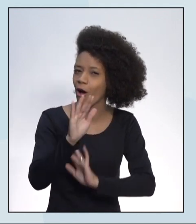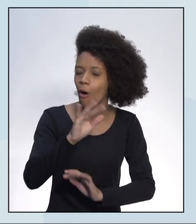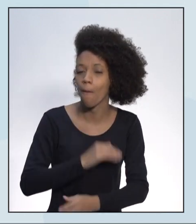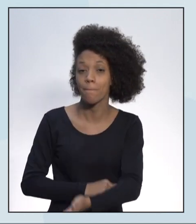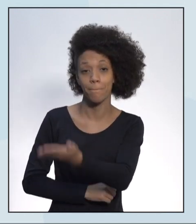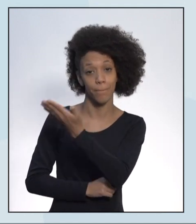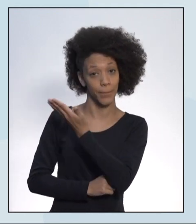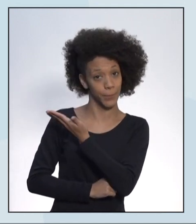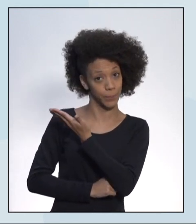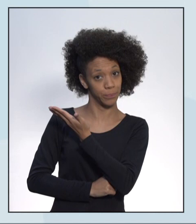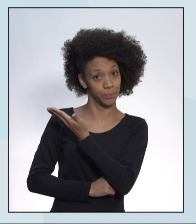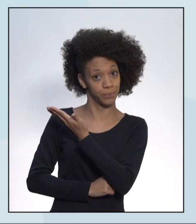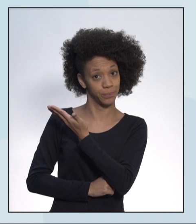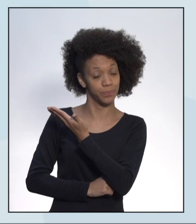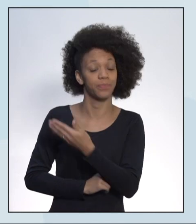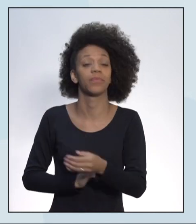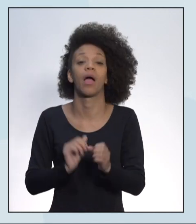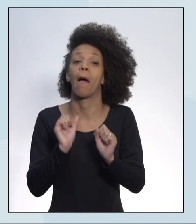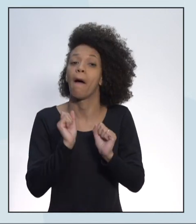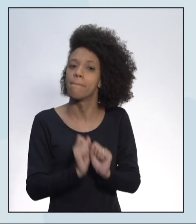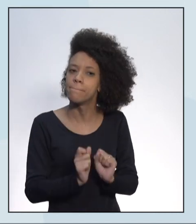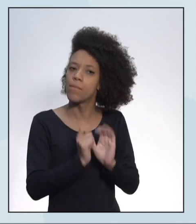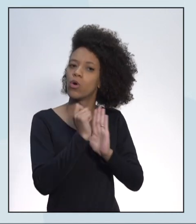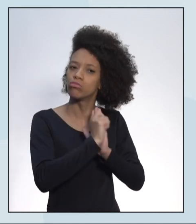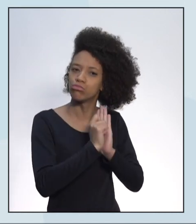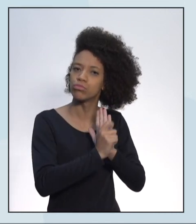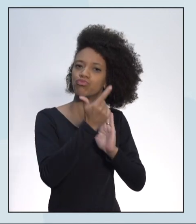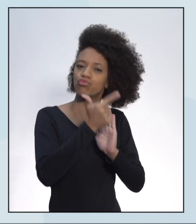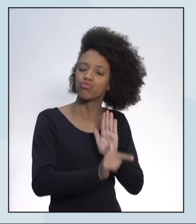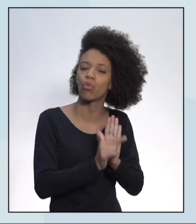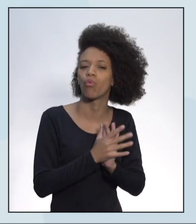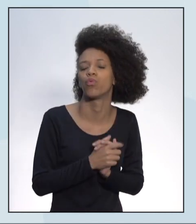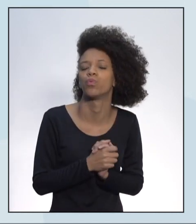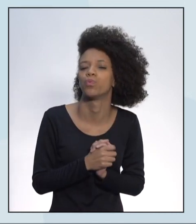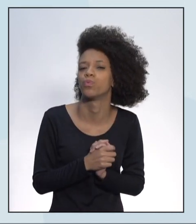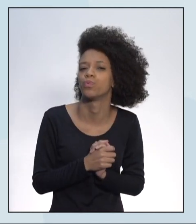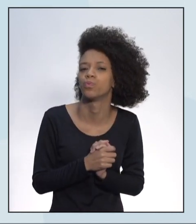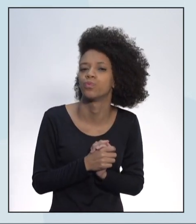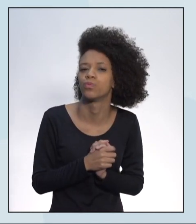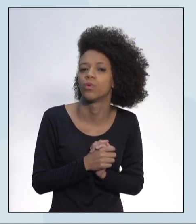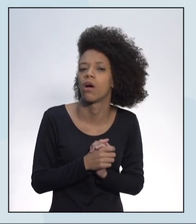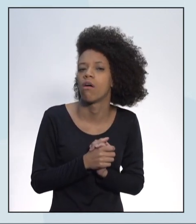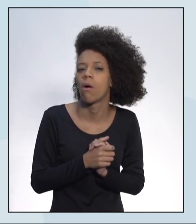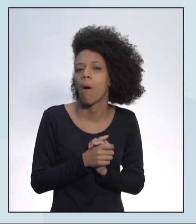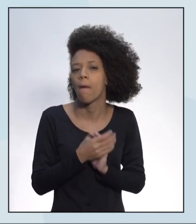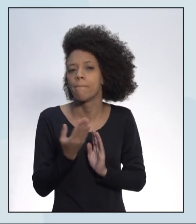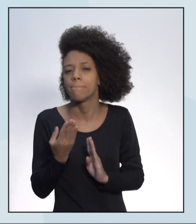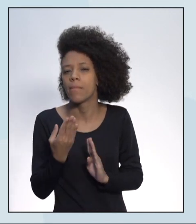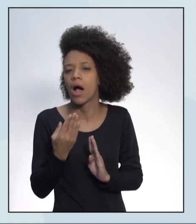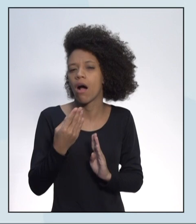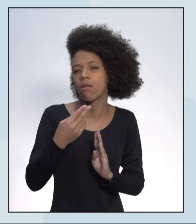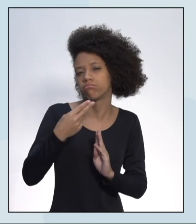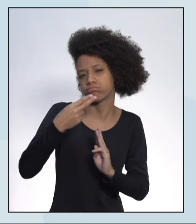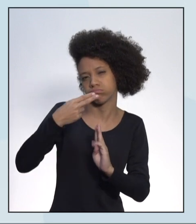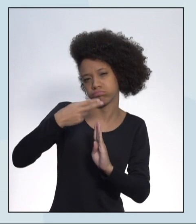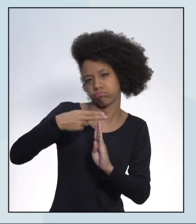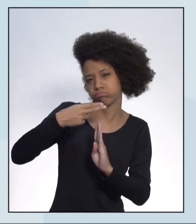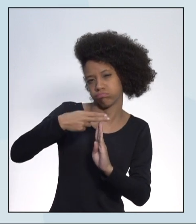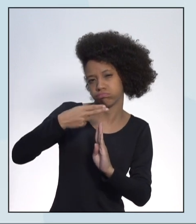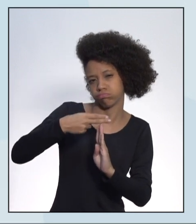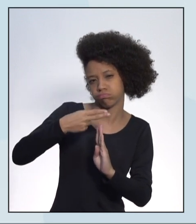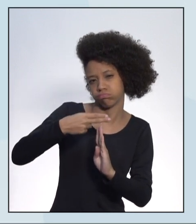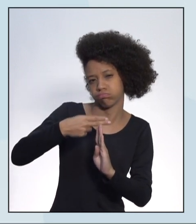Observe que a gente pode reescrever uma radiciação através de um expoente